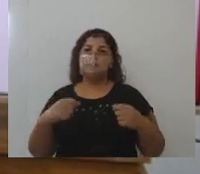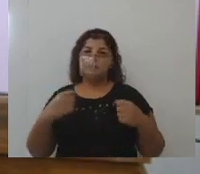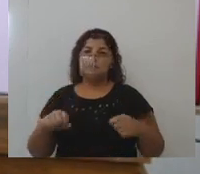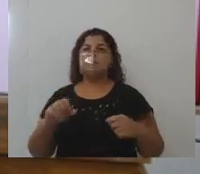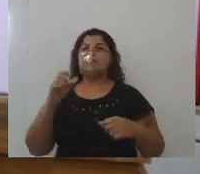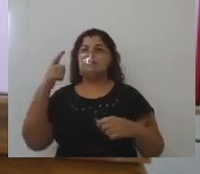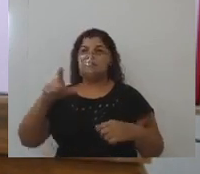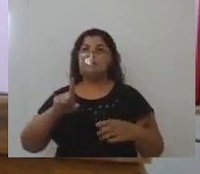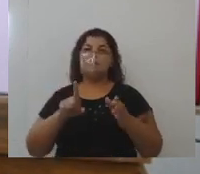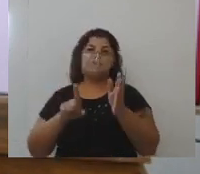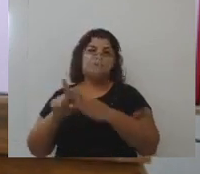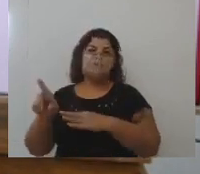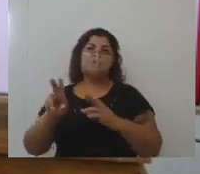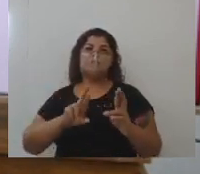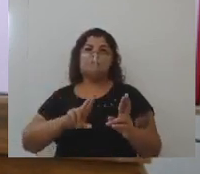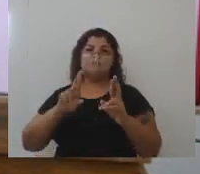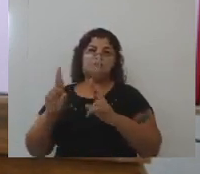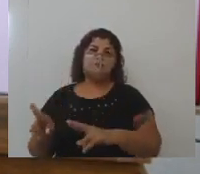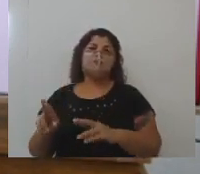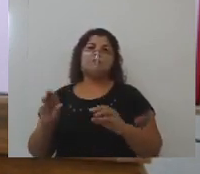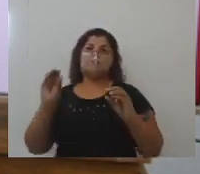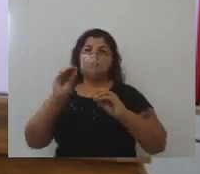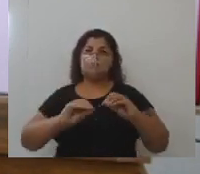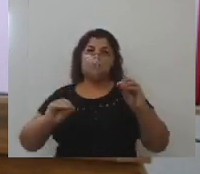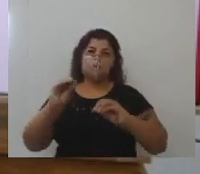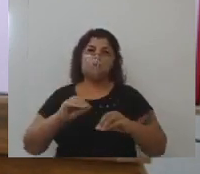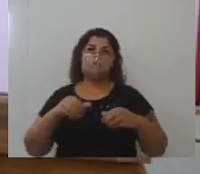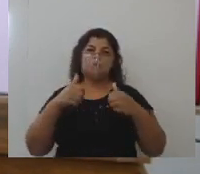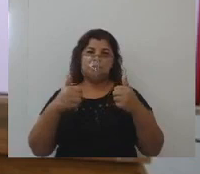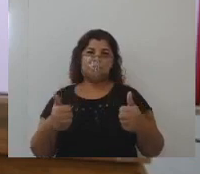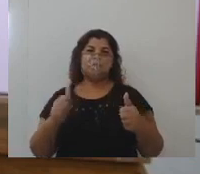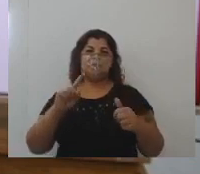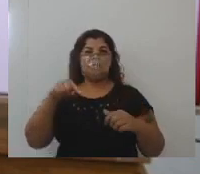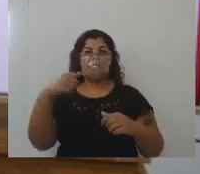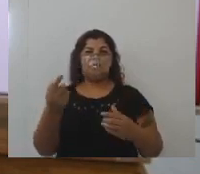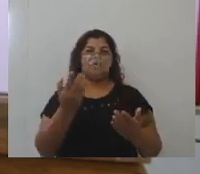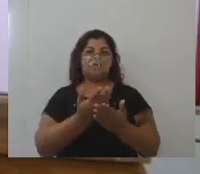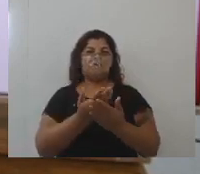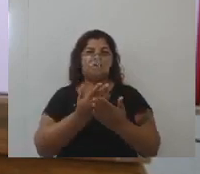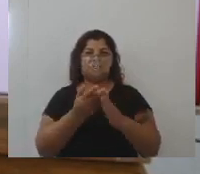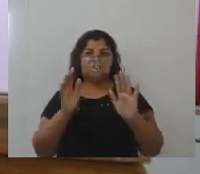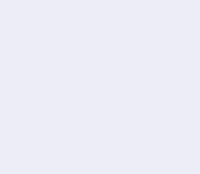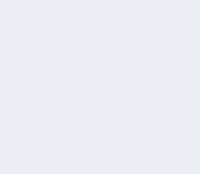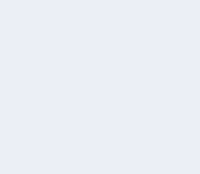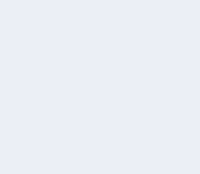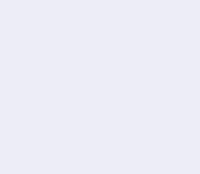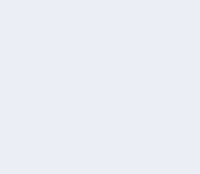essa pergunta para mim que eu te respondo. Beijo para vocês, até a próxima aula. Fica aí para assistir.